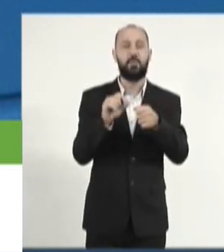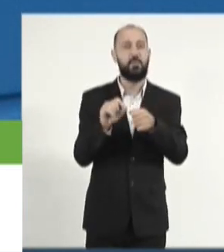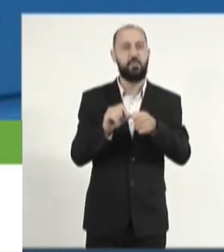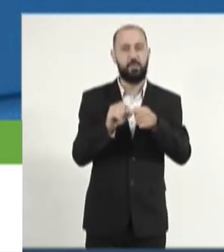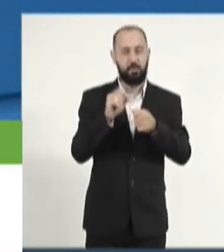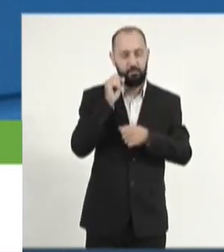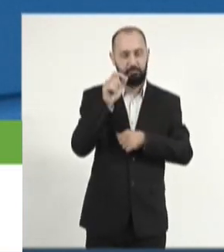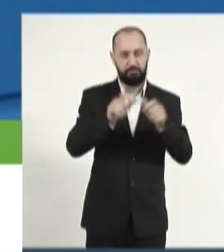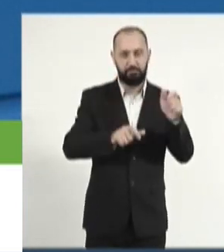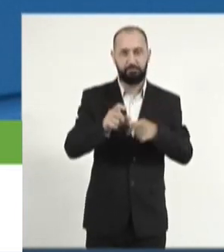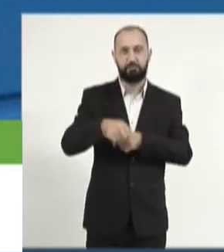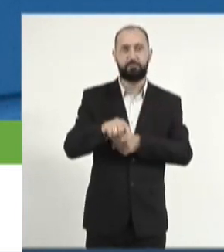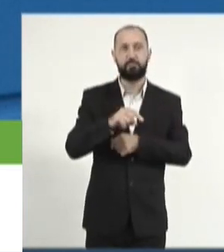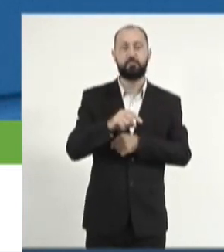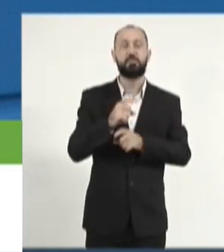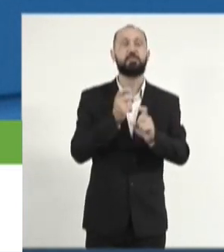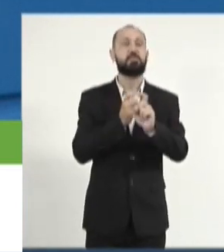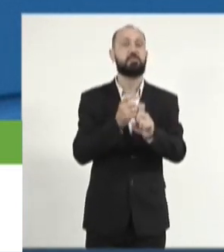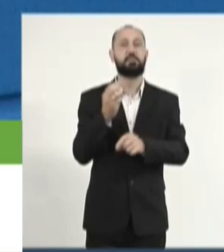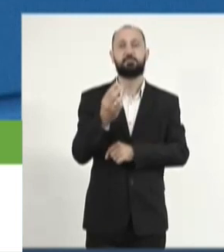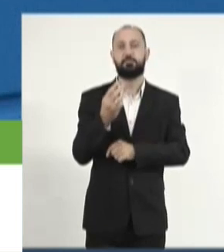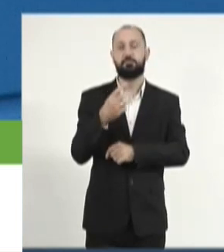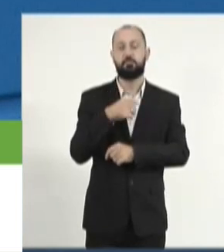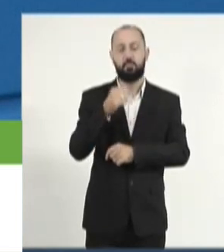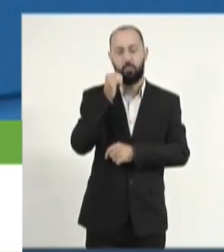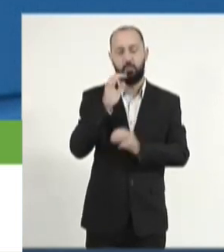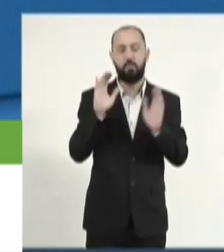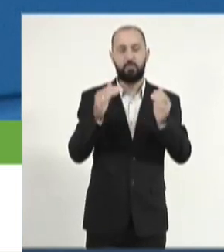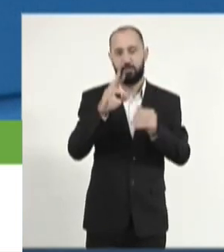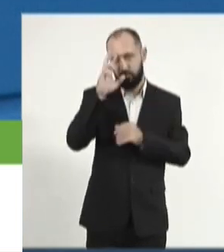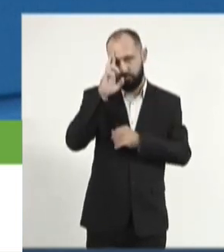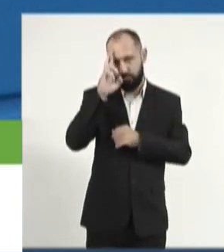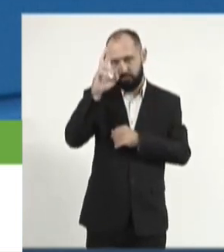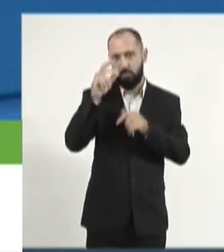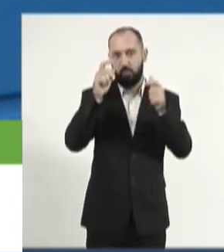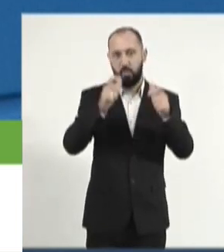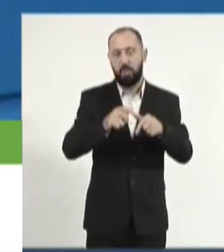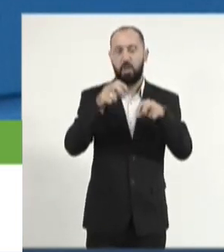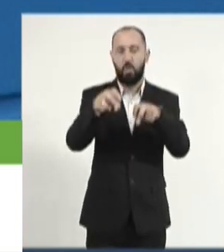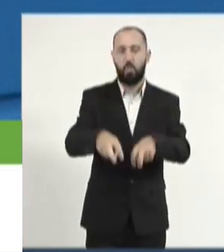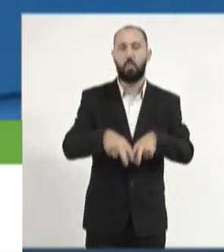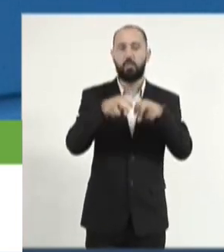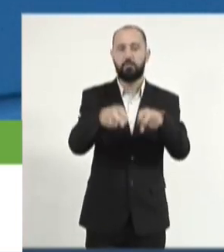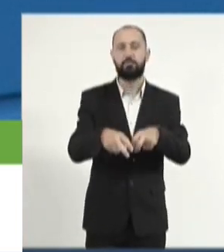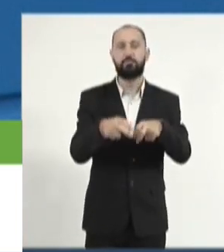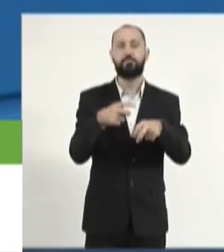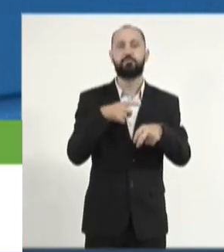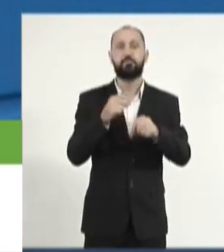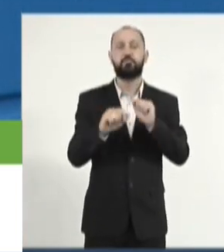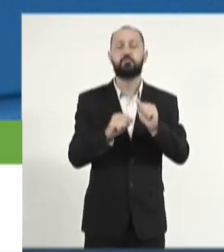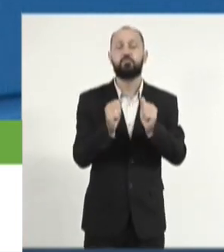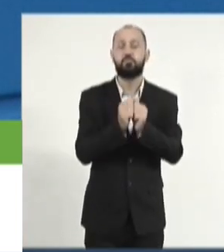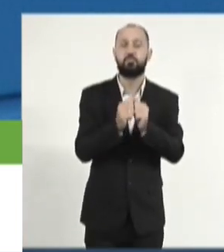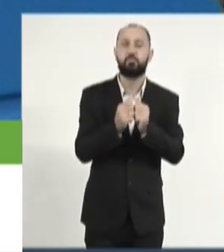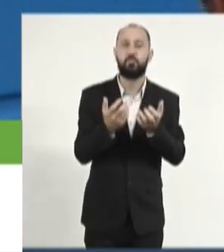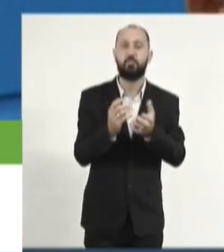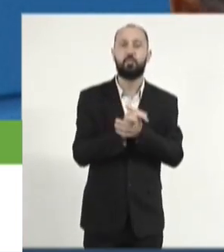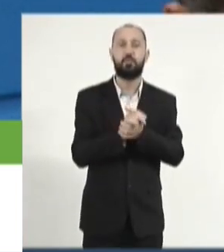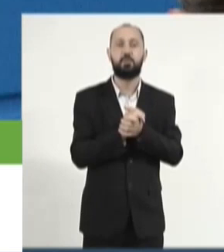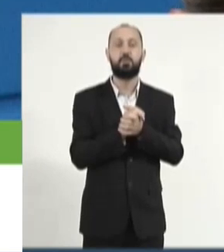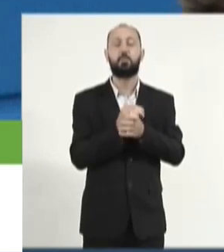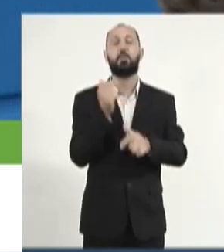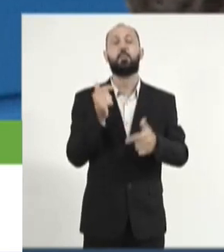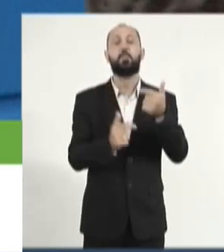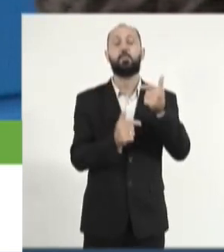exercido por ela. Inciso 3º, priorizar a mulher chefe de estabelecimento rural ao acesso a recursos, subsídios e